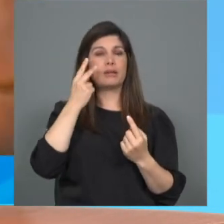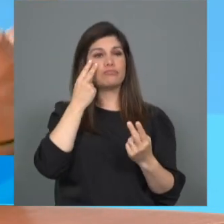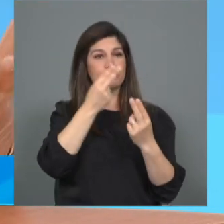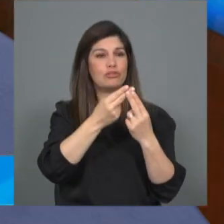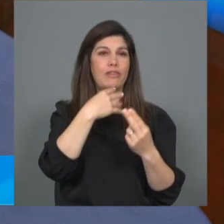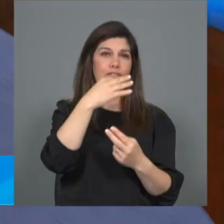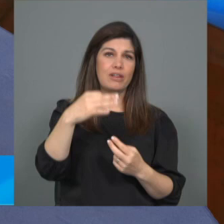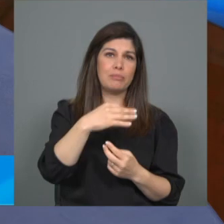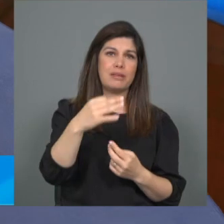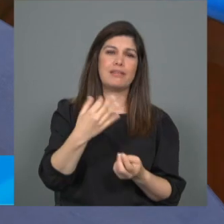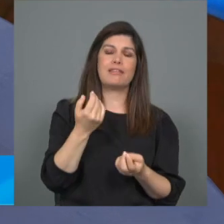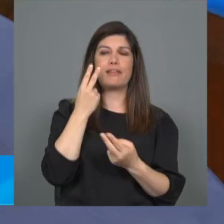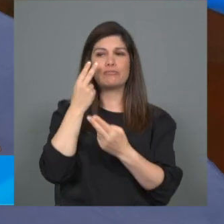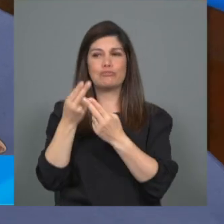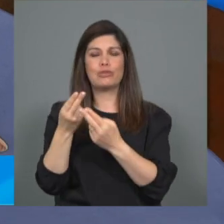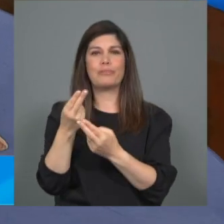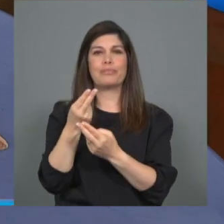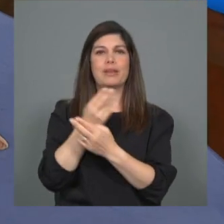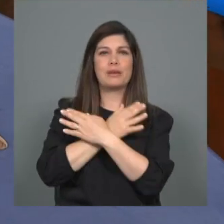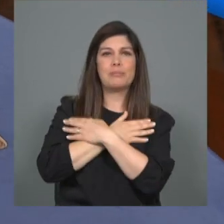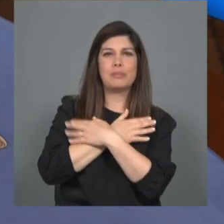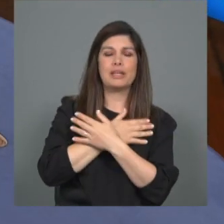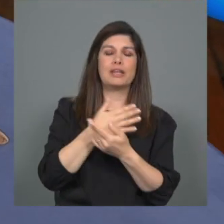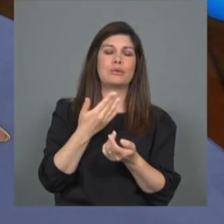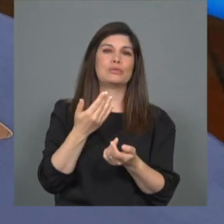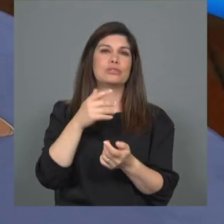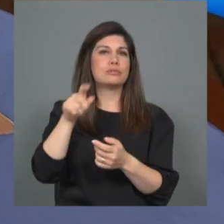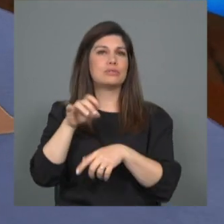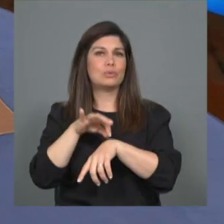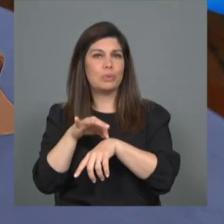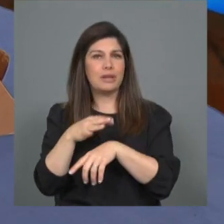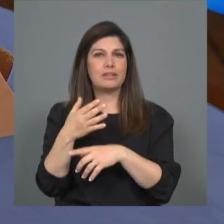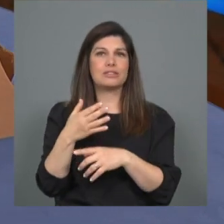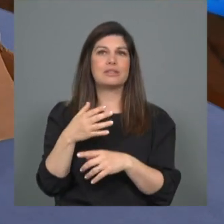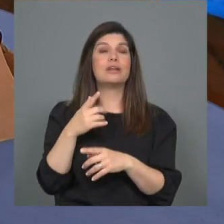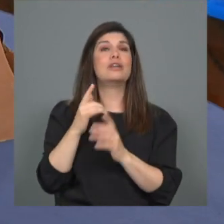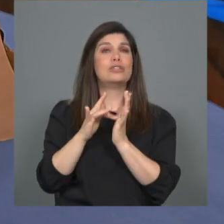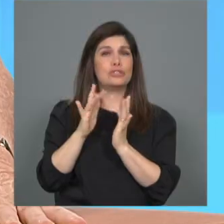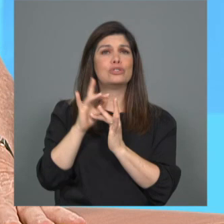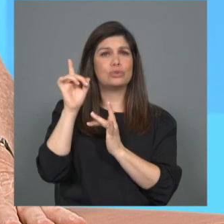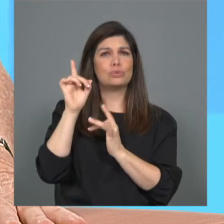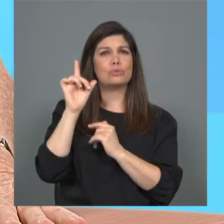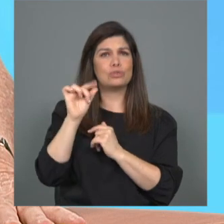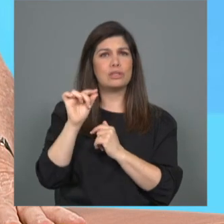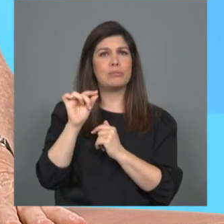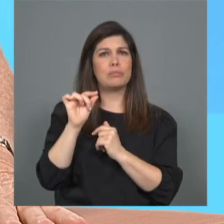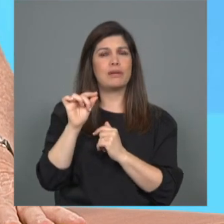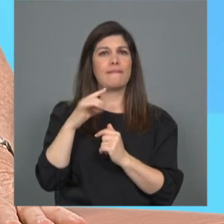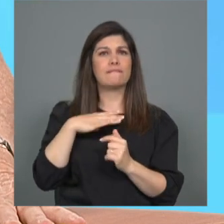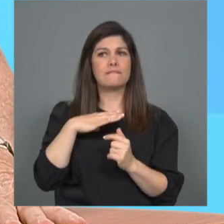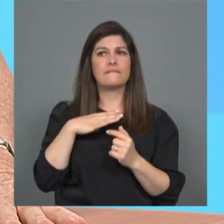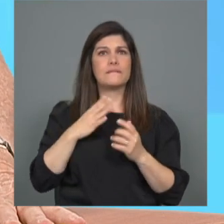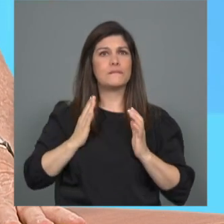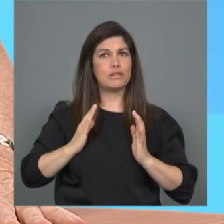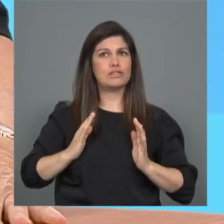enfim, bom. Jesus procurou muitas vezes o descanso. Claro que ele,